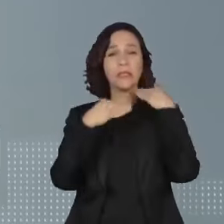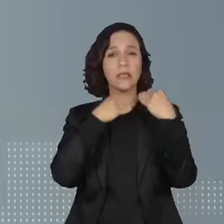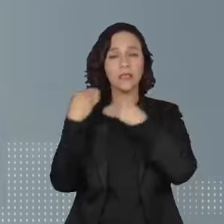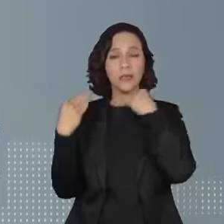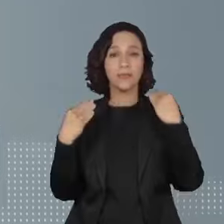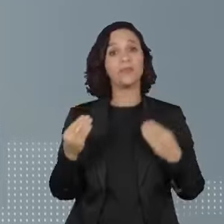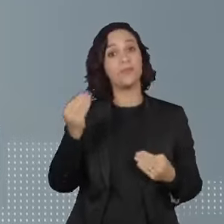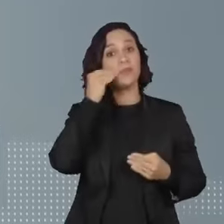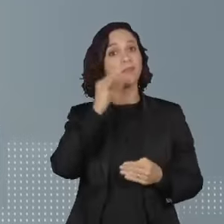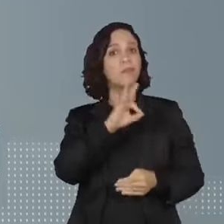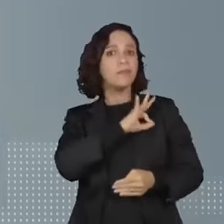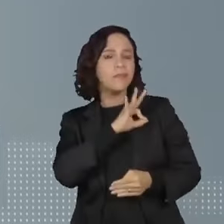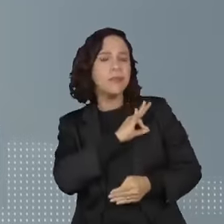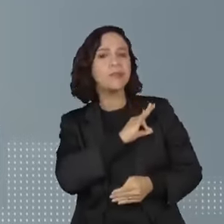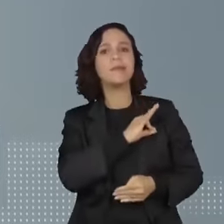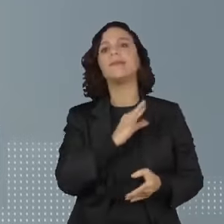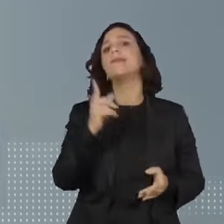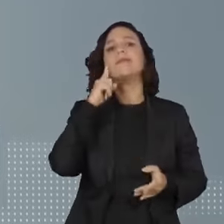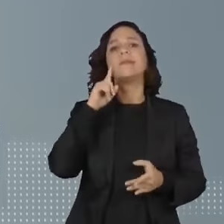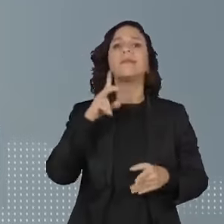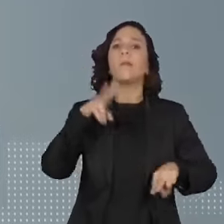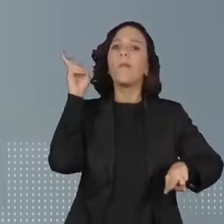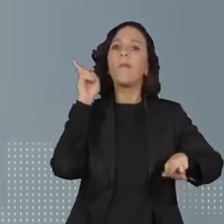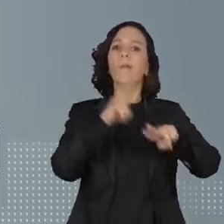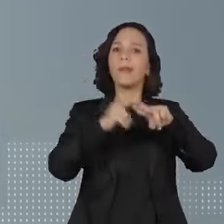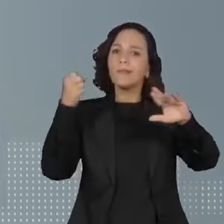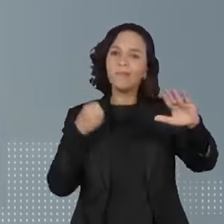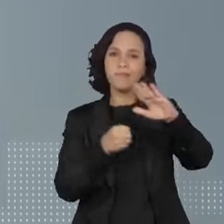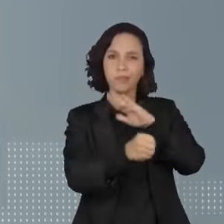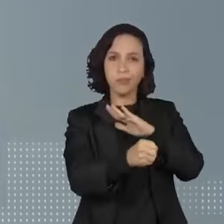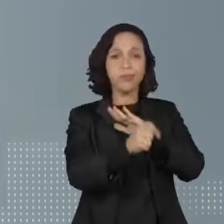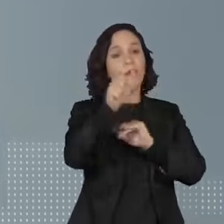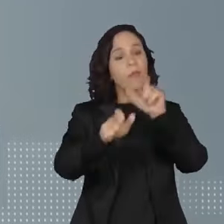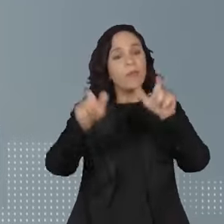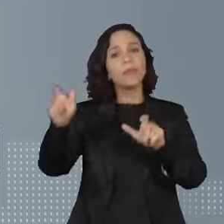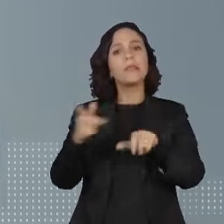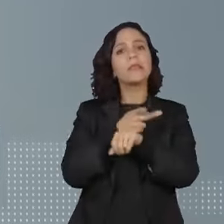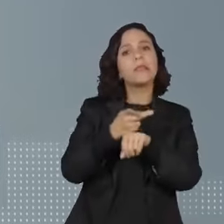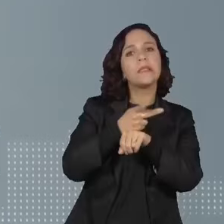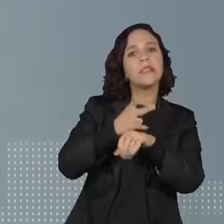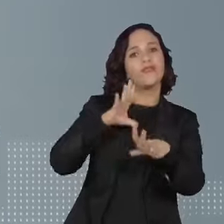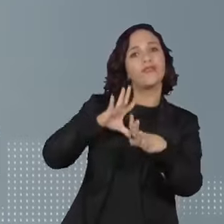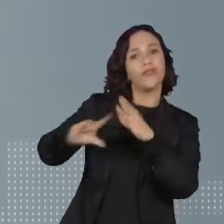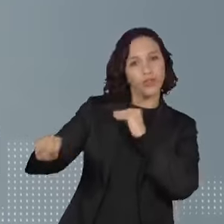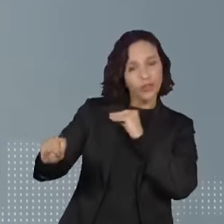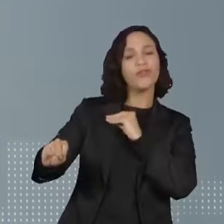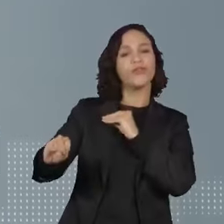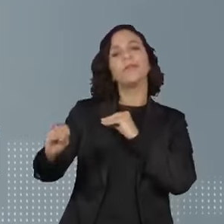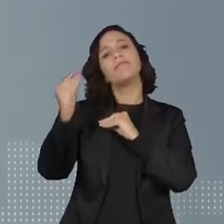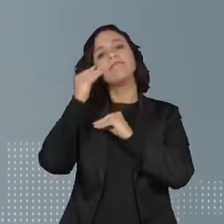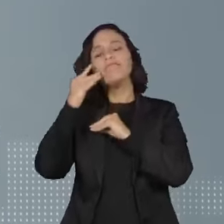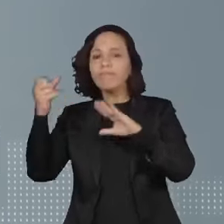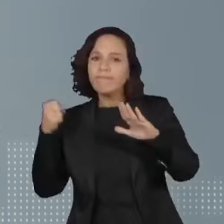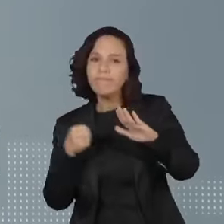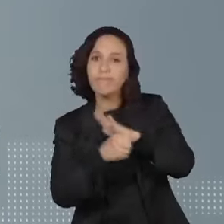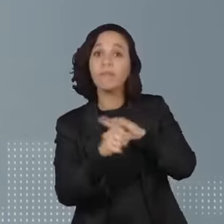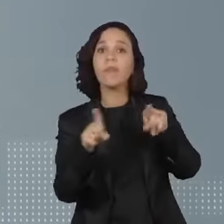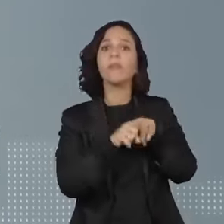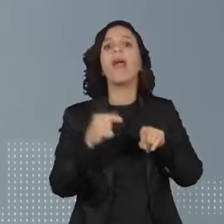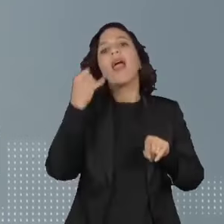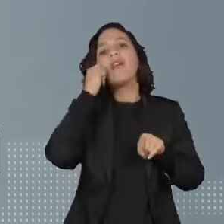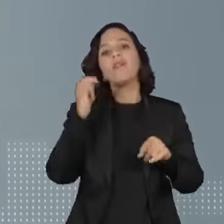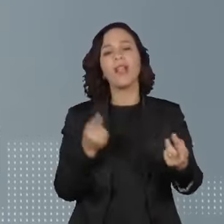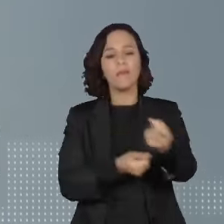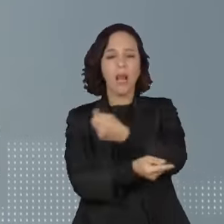ação também pretende prender criminosos com mandados de prisão em aberto e ainda coibir a lavagem de